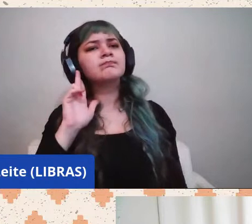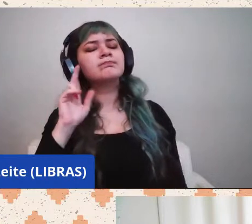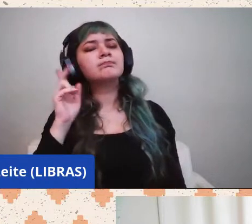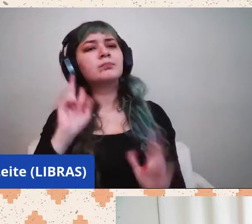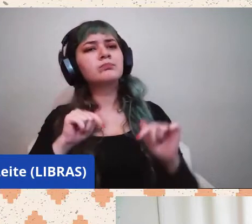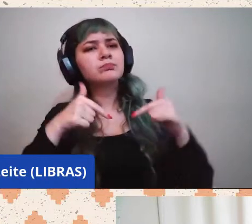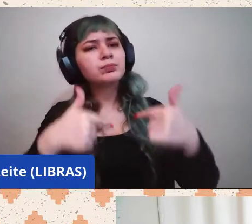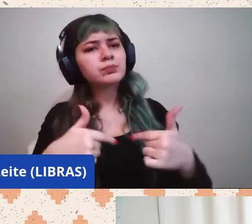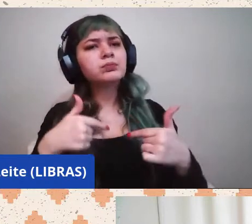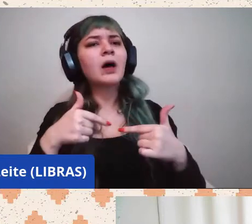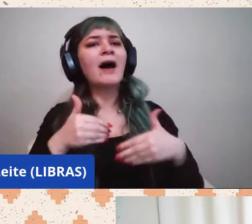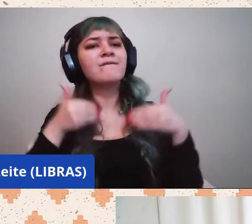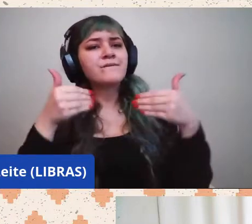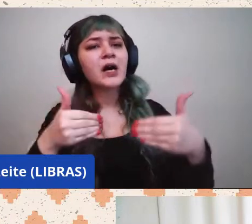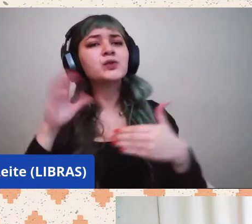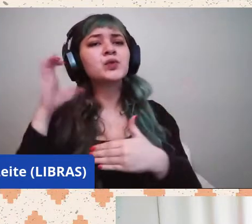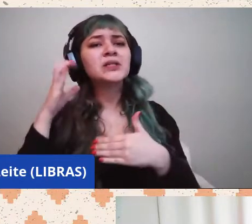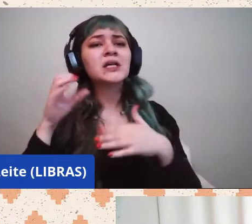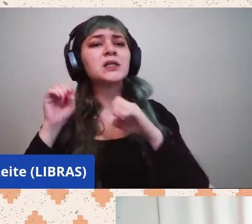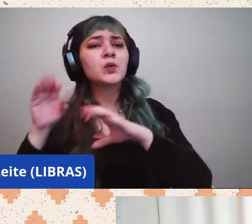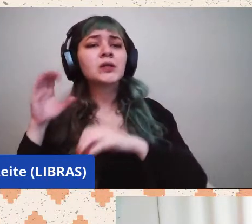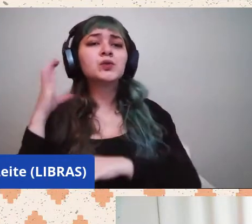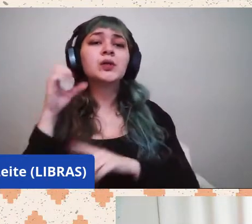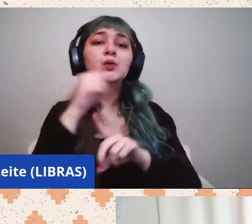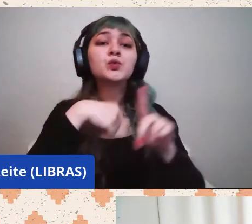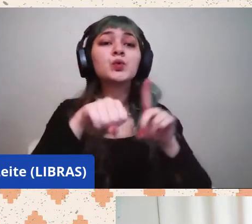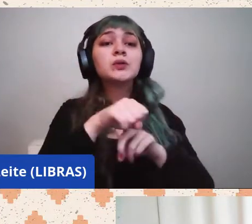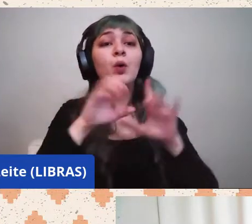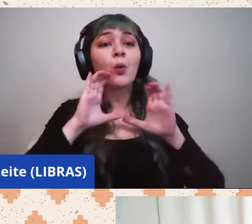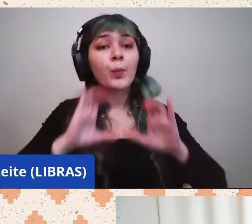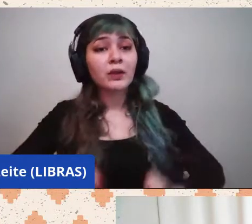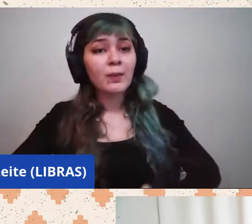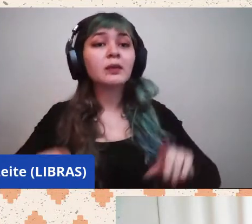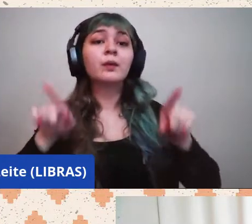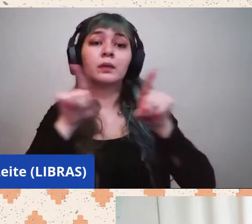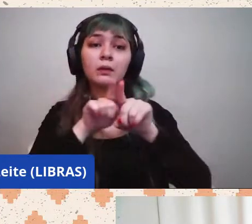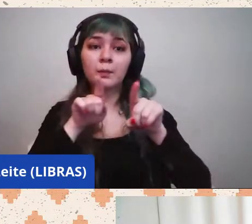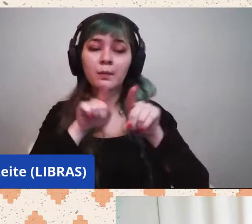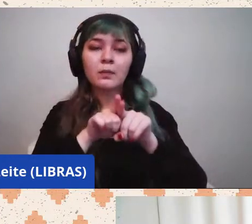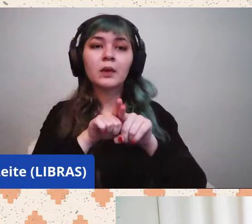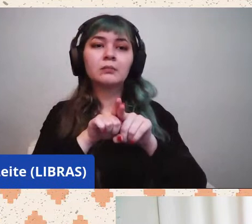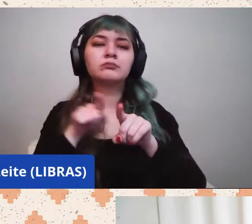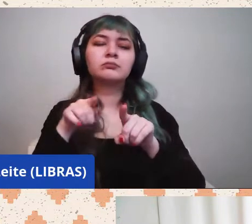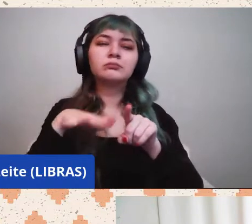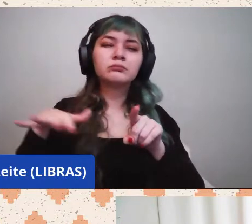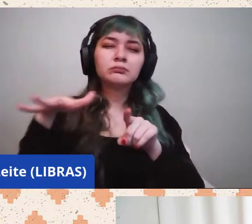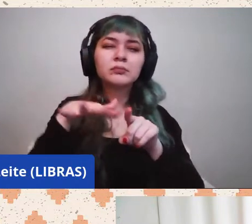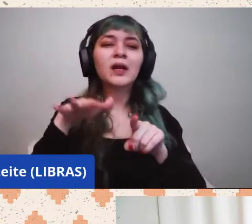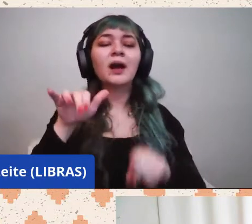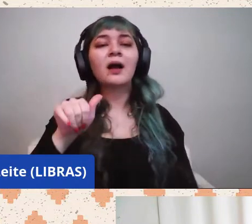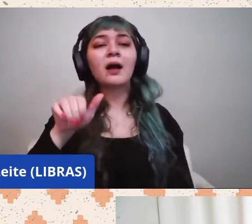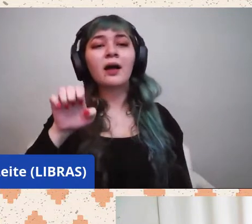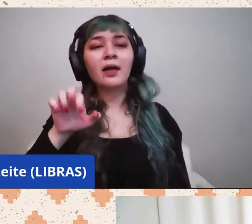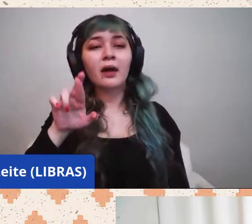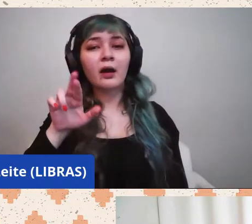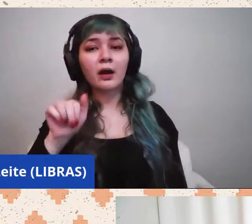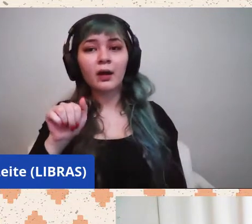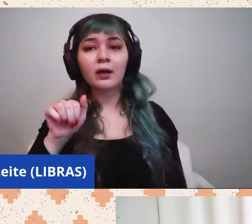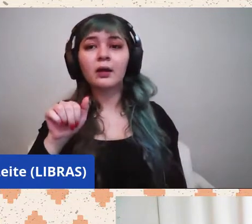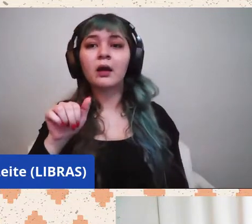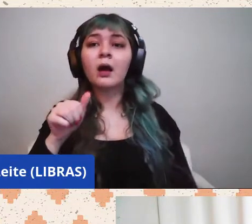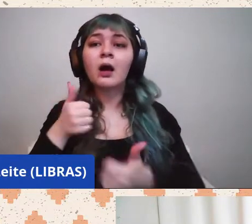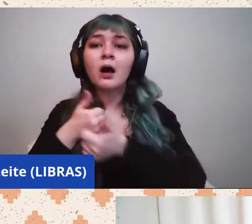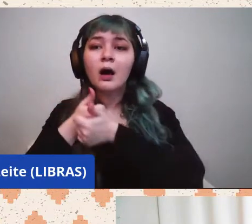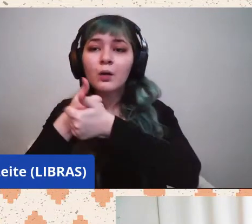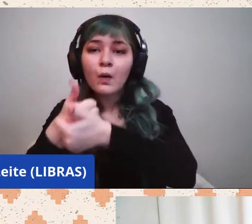da ciência da educação, das ciências sociais e comportamental. Ela tem, no âmbito da AERA, acompanhado